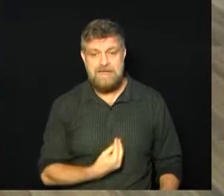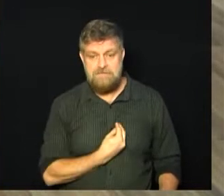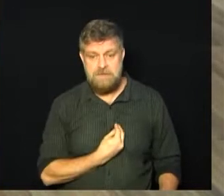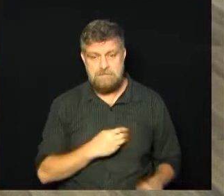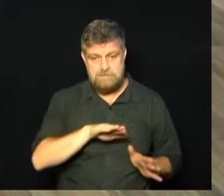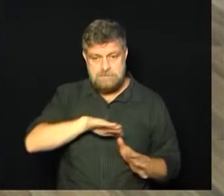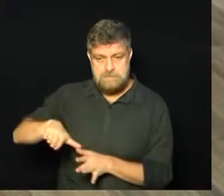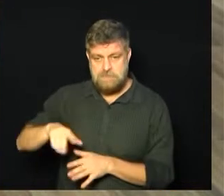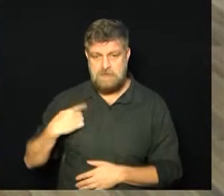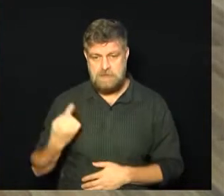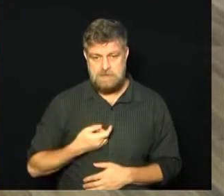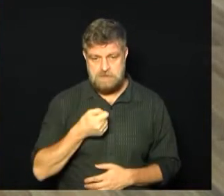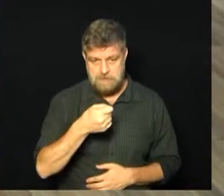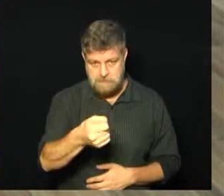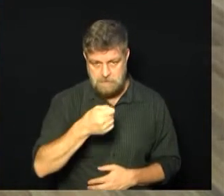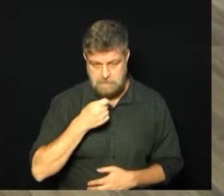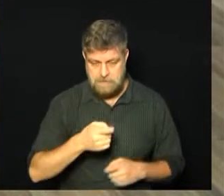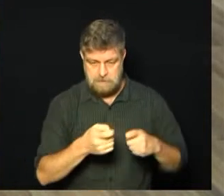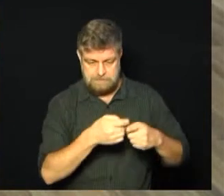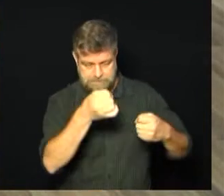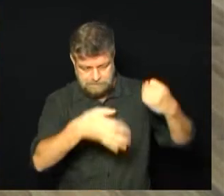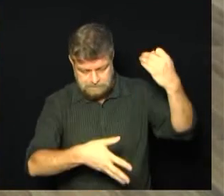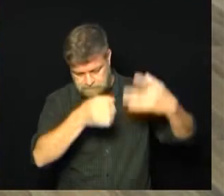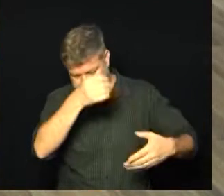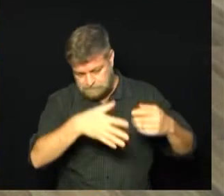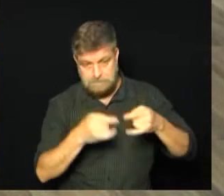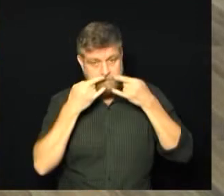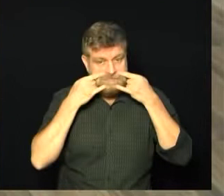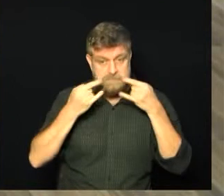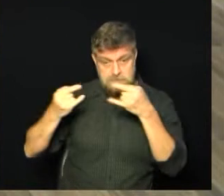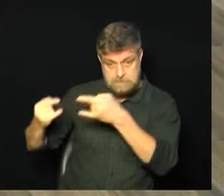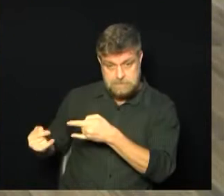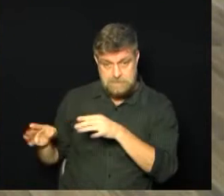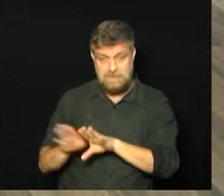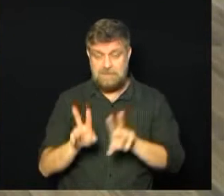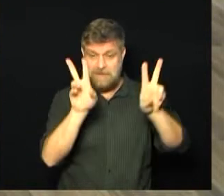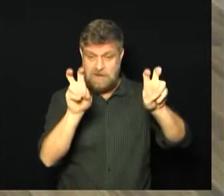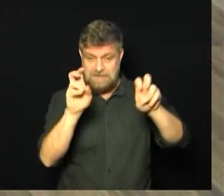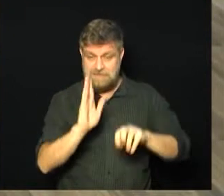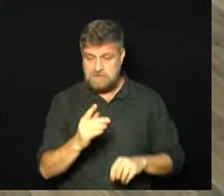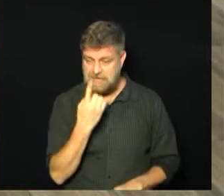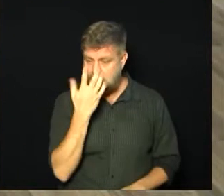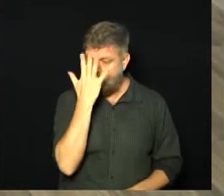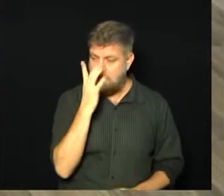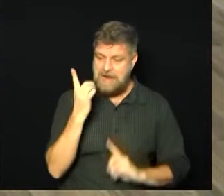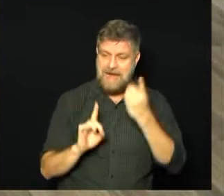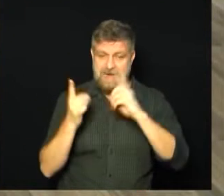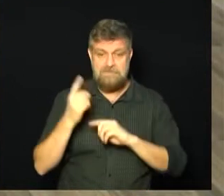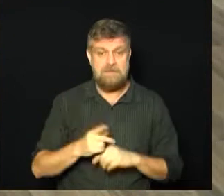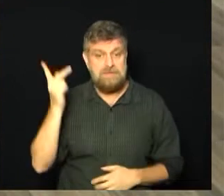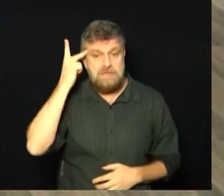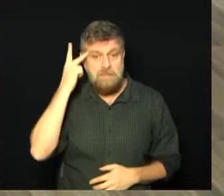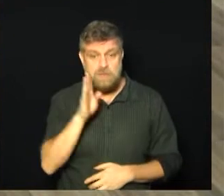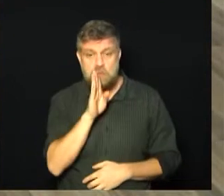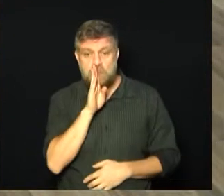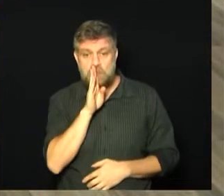primeiro bloco, a gente entrevistou o André Ribas, falando aí da liberação do uso de máscaras. E também a gente abordou o carnaval, né? São Paulo ainda não se manifestou se vai